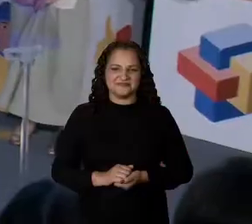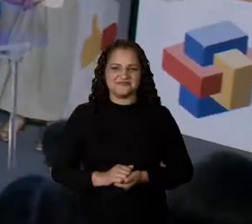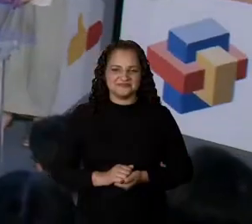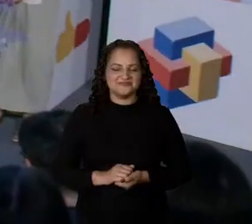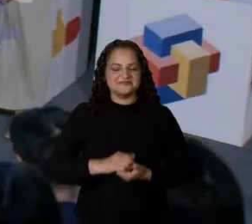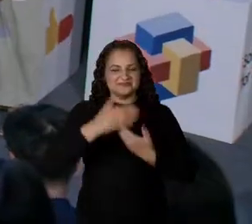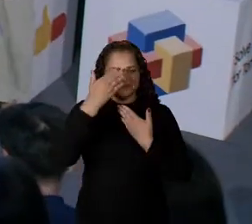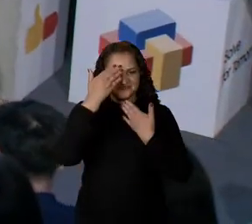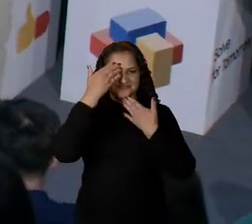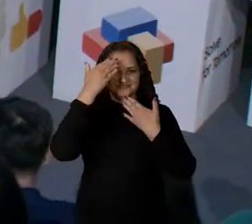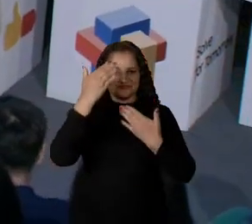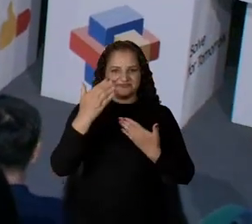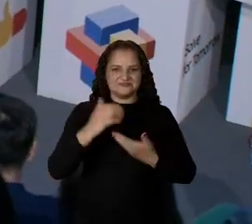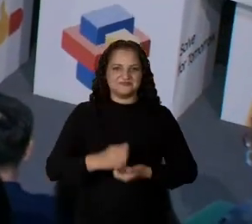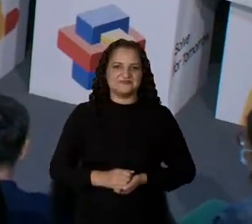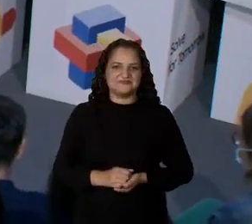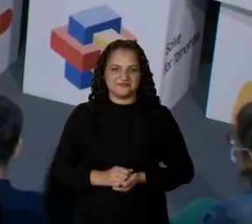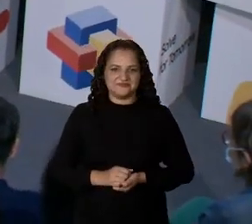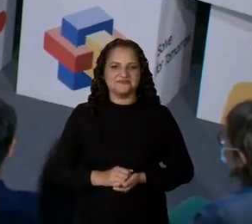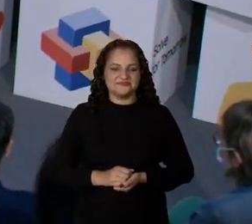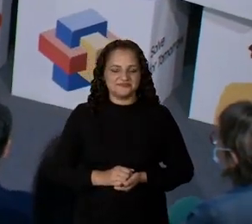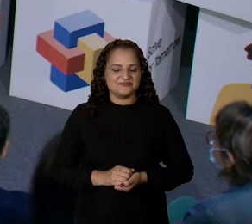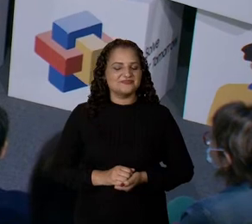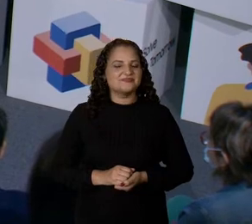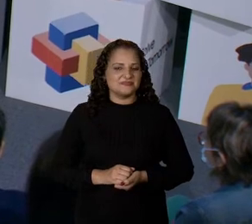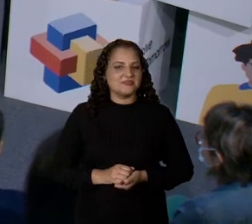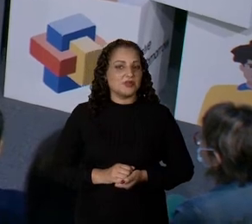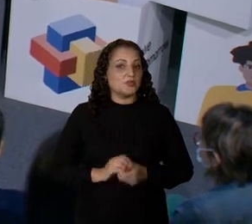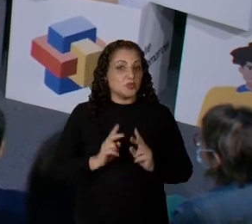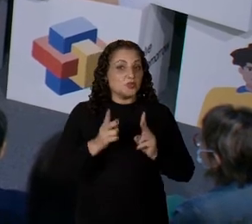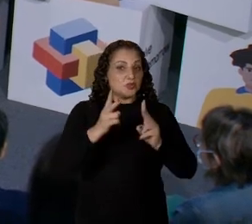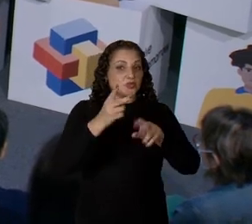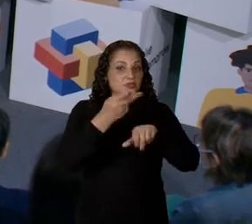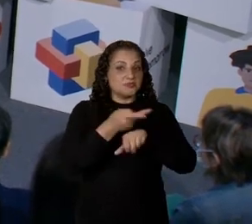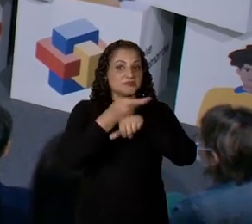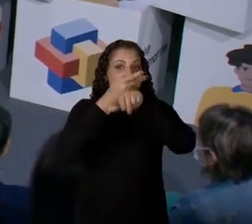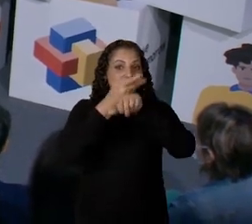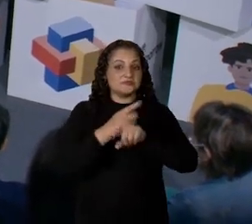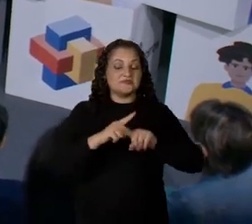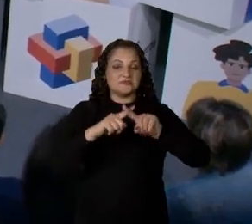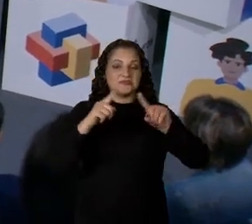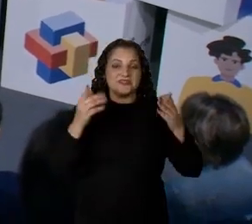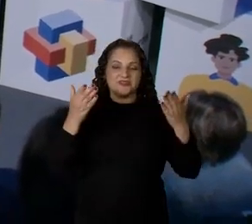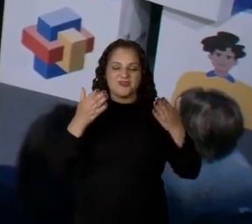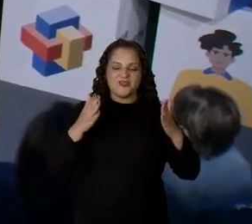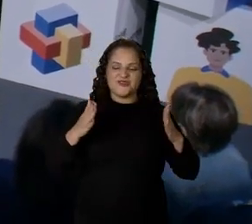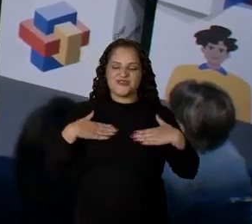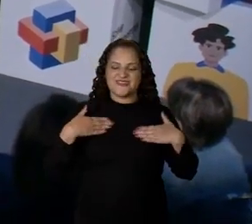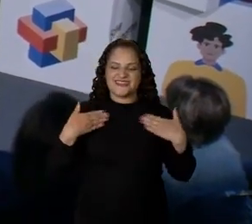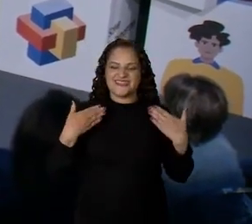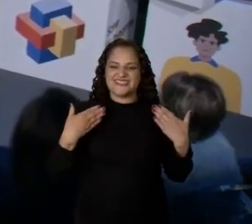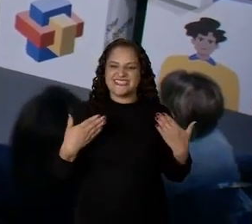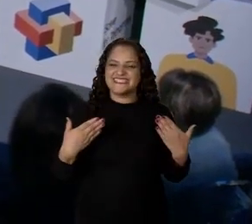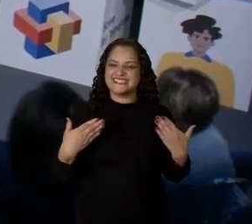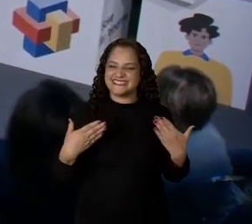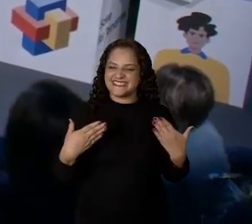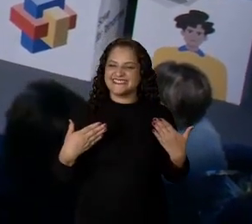Muito obrigado. A gente tem sequência ainda em premiação, mas agora num caráter surpresa.